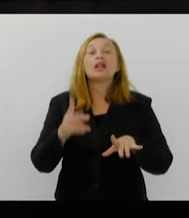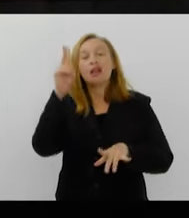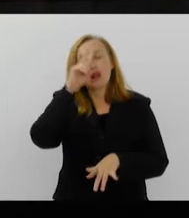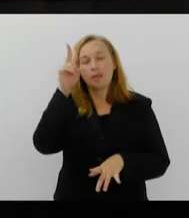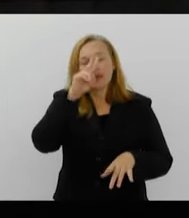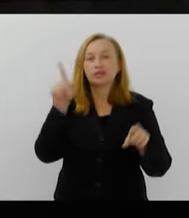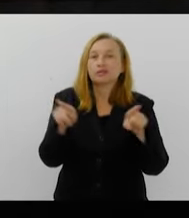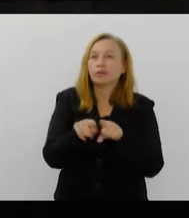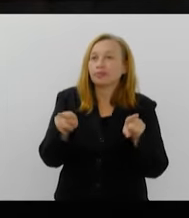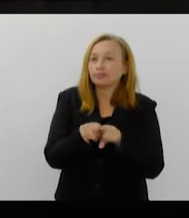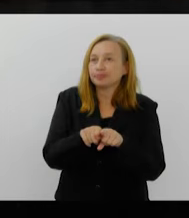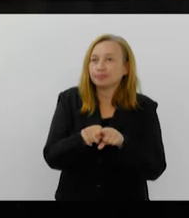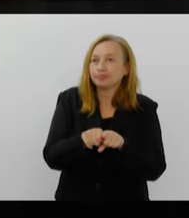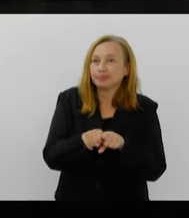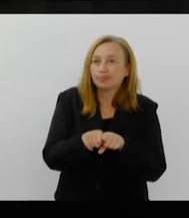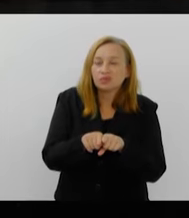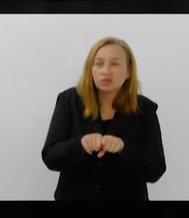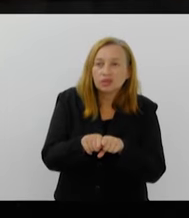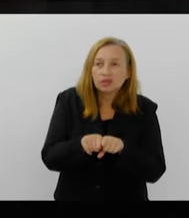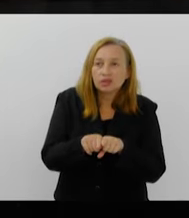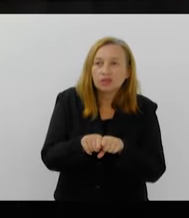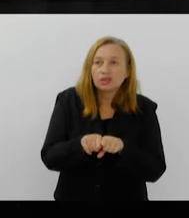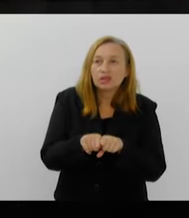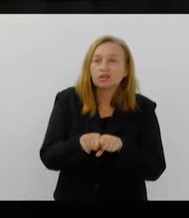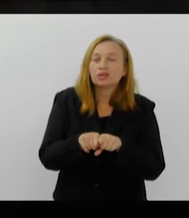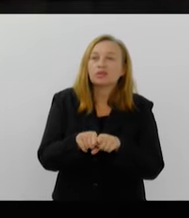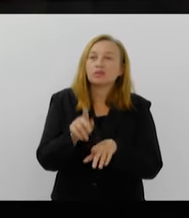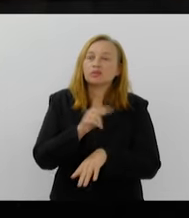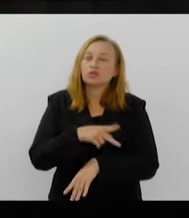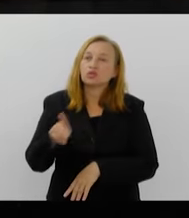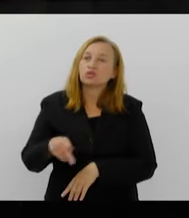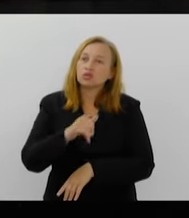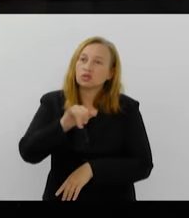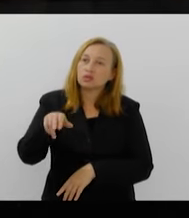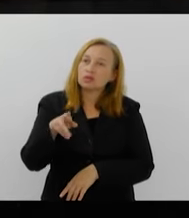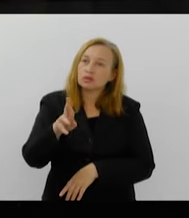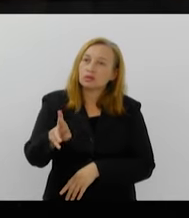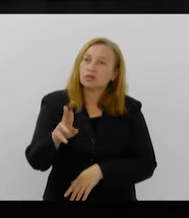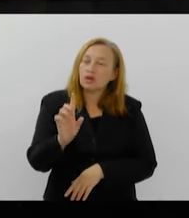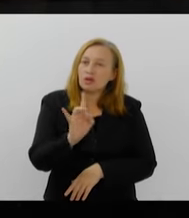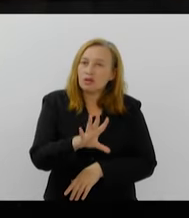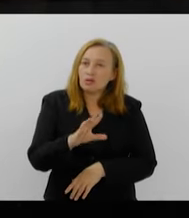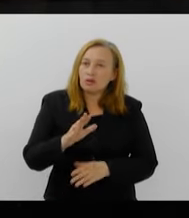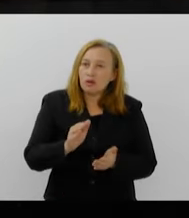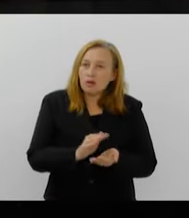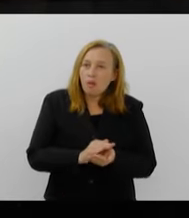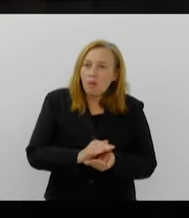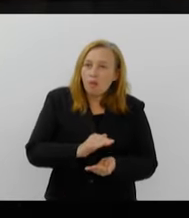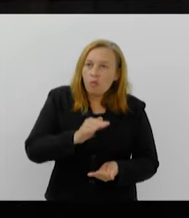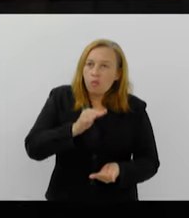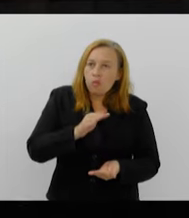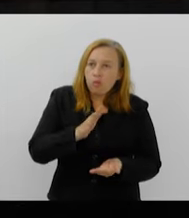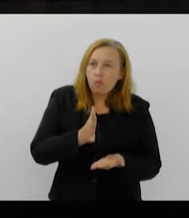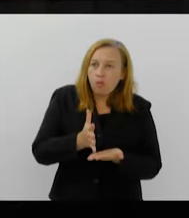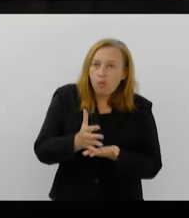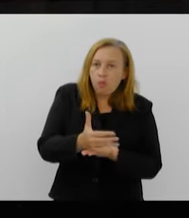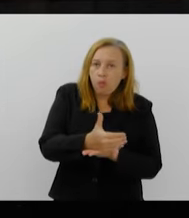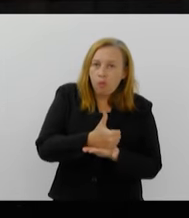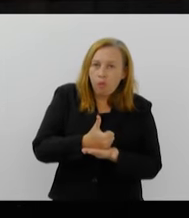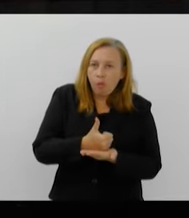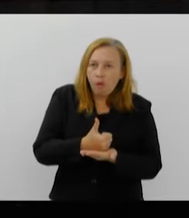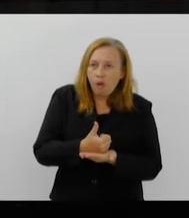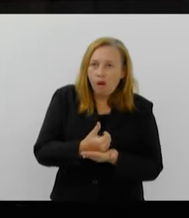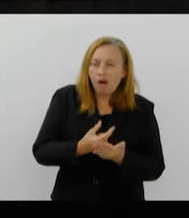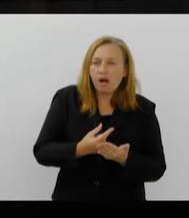também, deputado professor Josemar, que não é só o volume de recursos que garante uma boa política